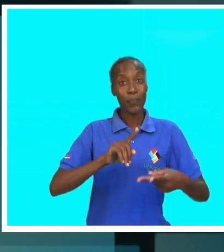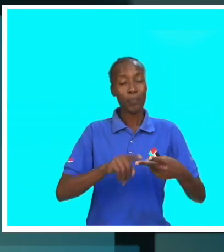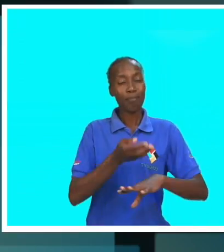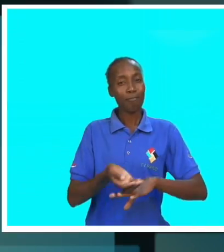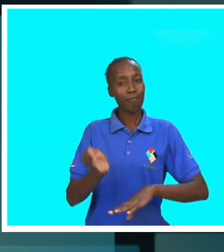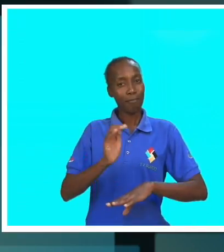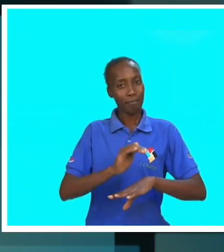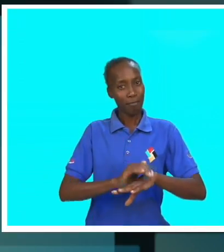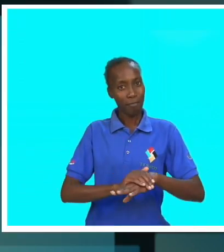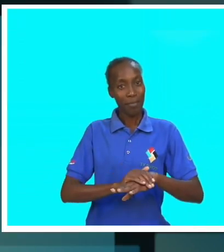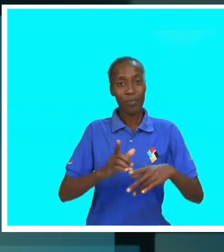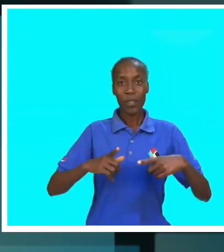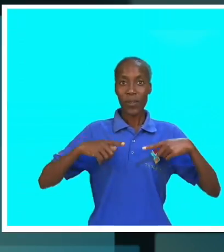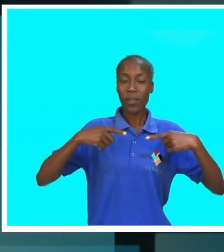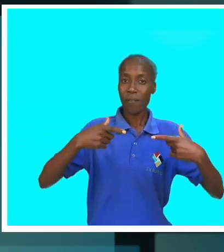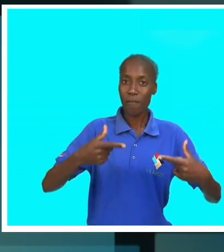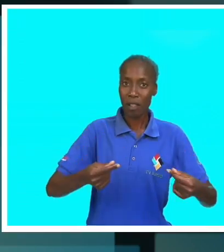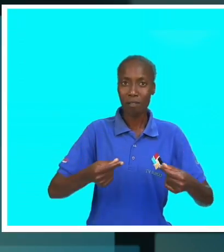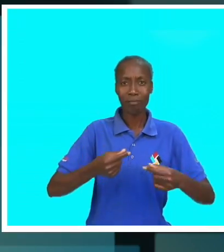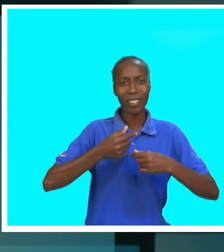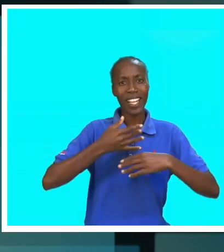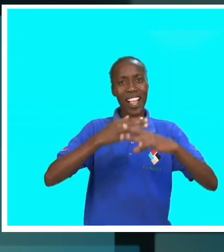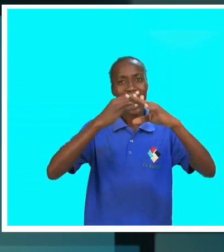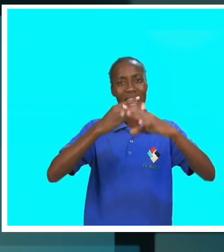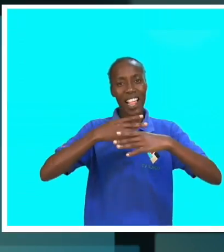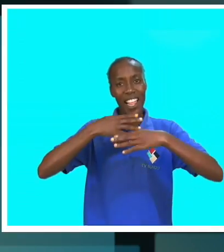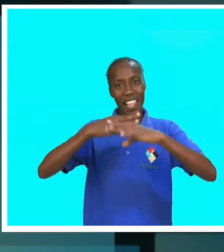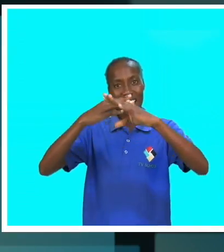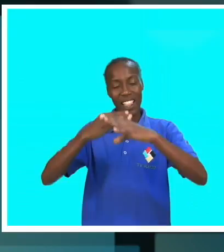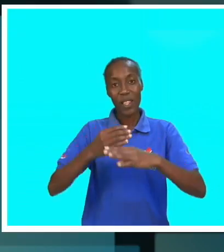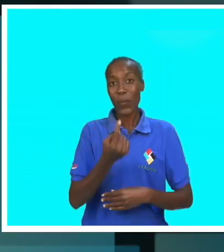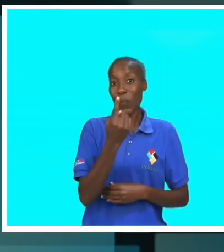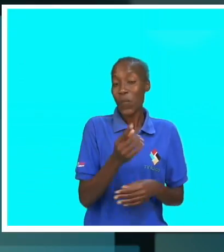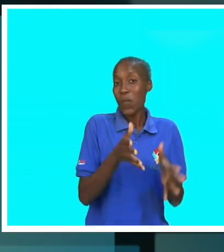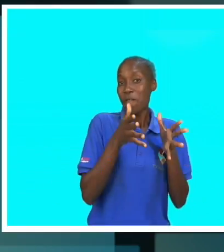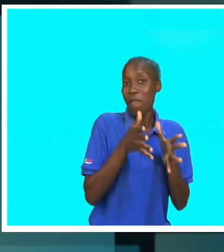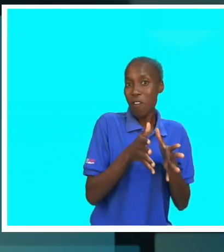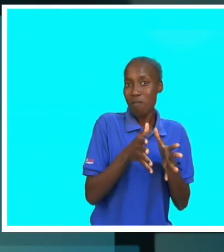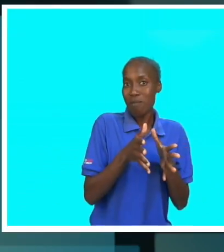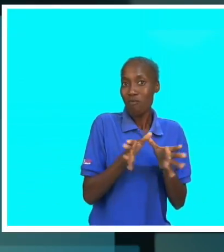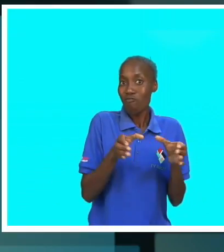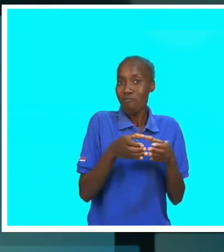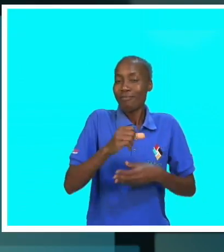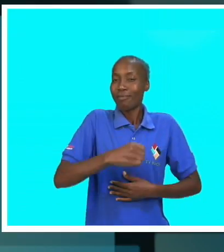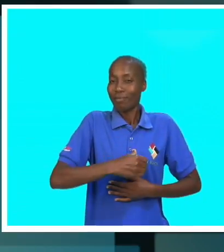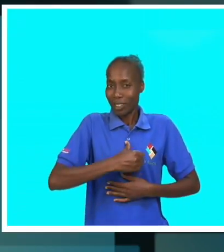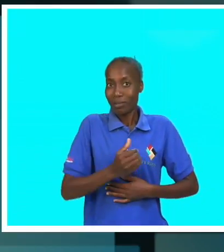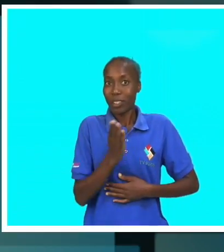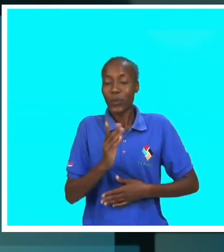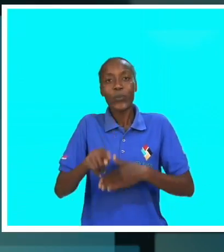Temos dom ou vontade de cantar de uma forma isolada,